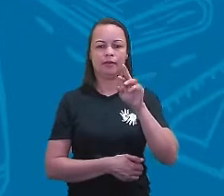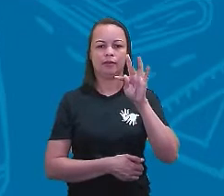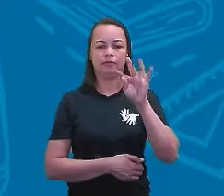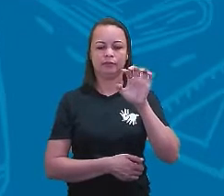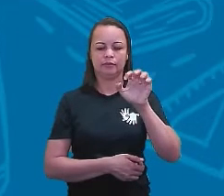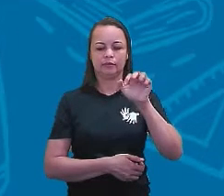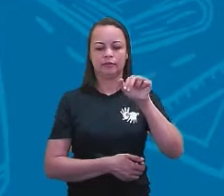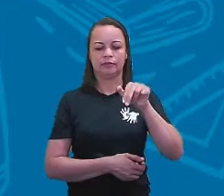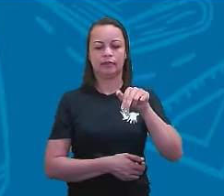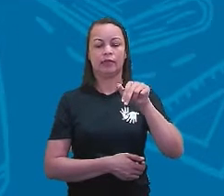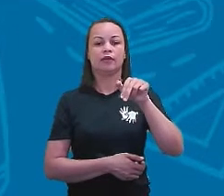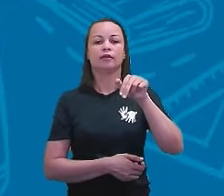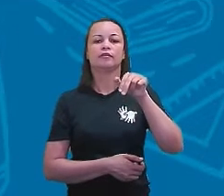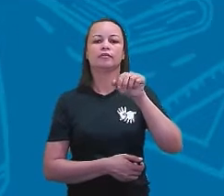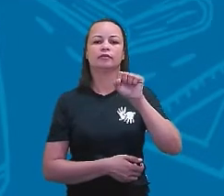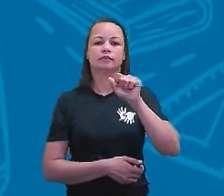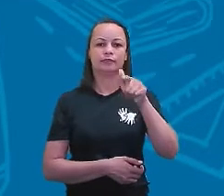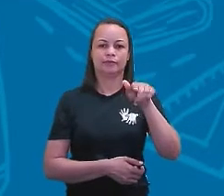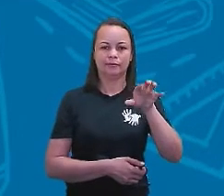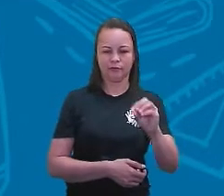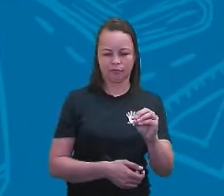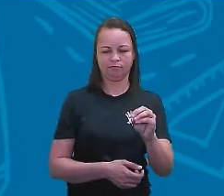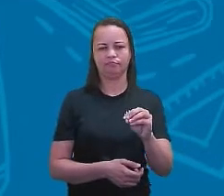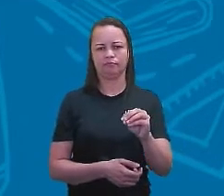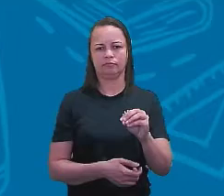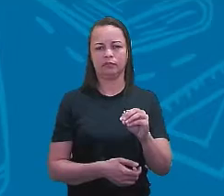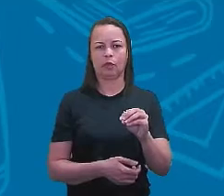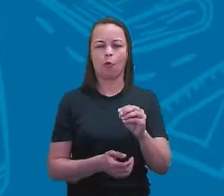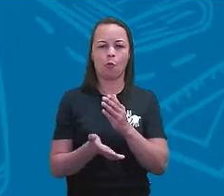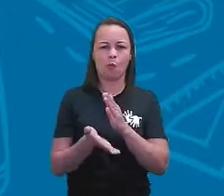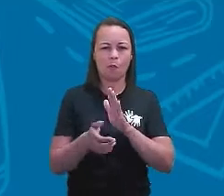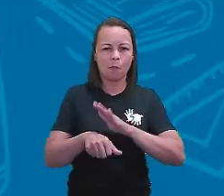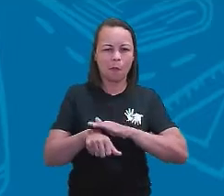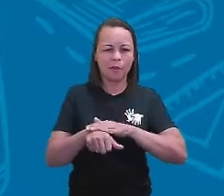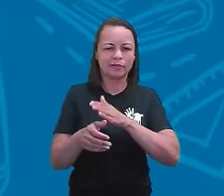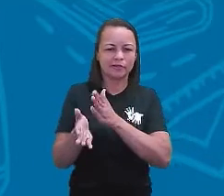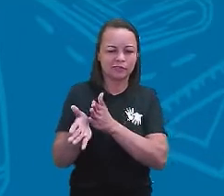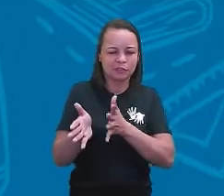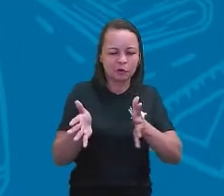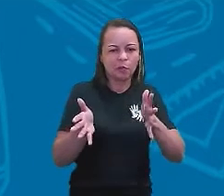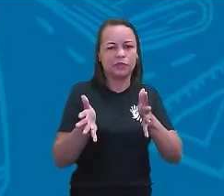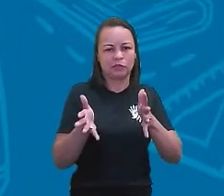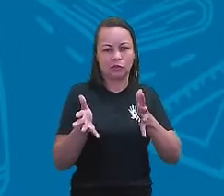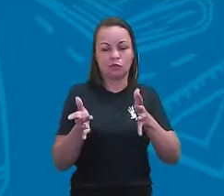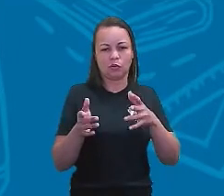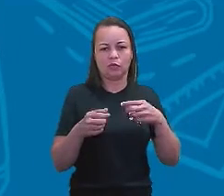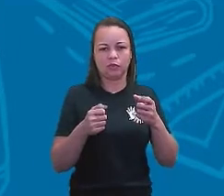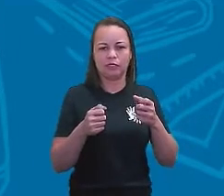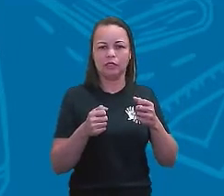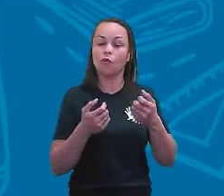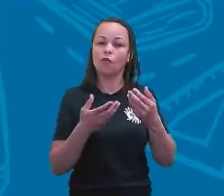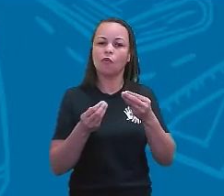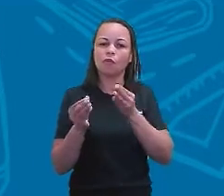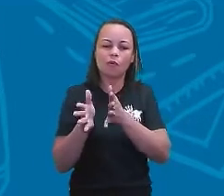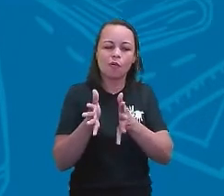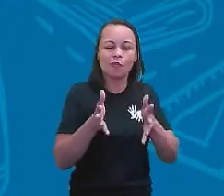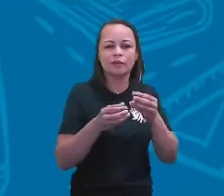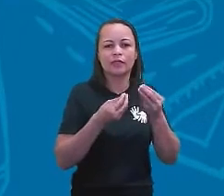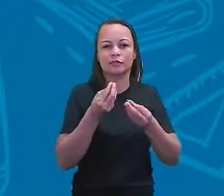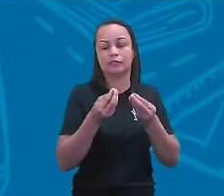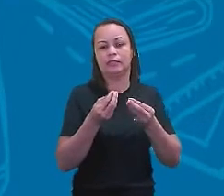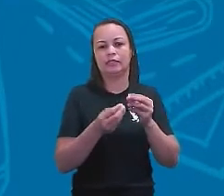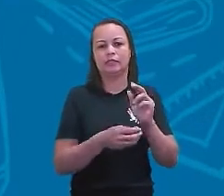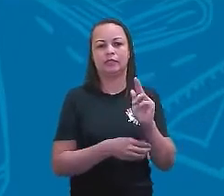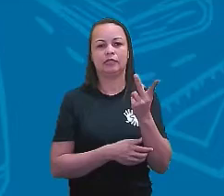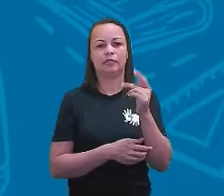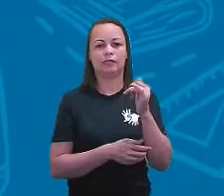da nossa aula, a gente iniciou, né, aquela nossa protofonia, né, naquela nossa abertura, a gente falou lá de